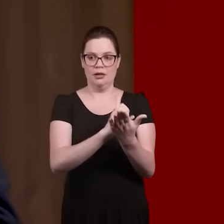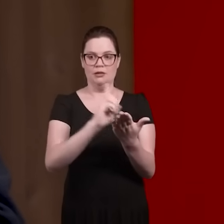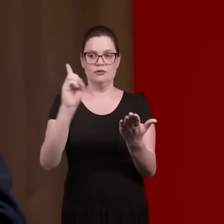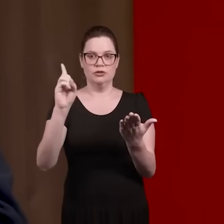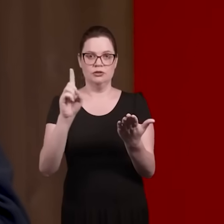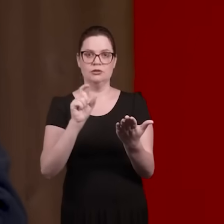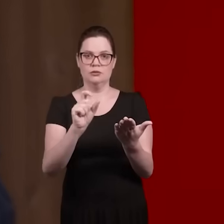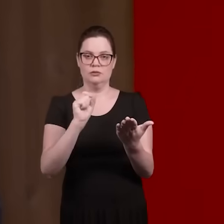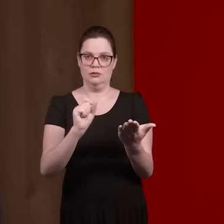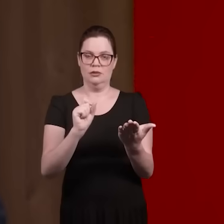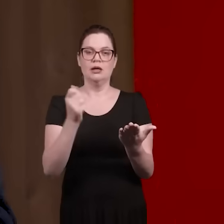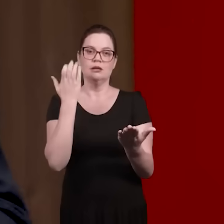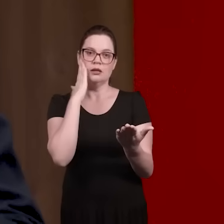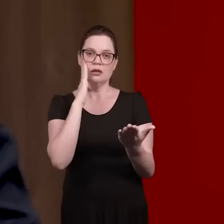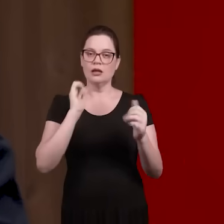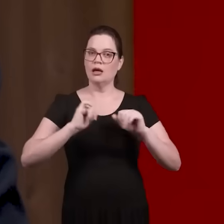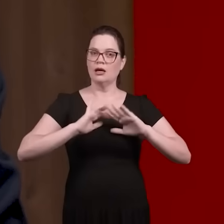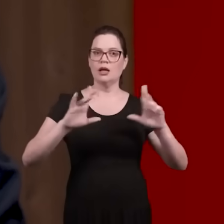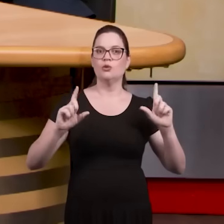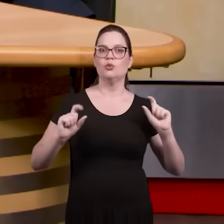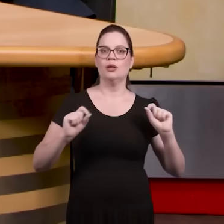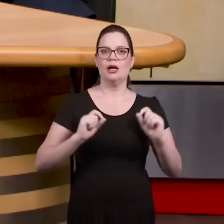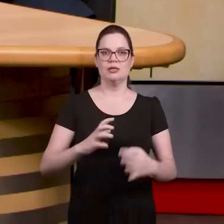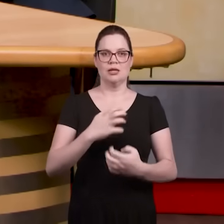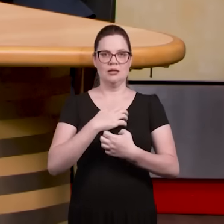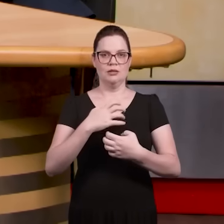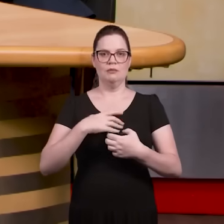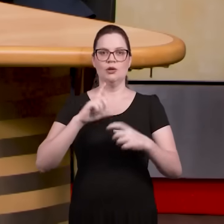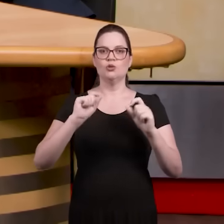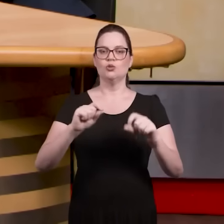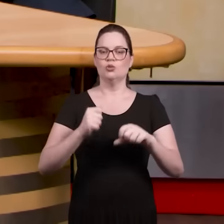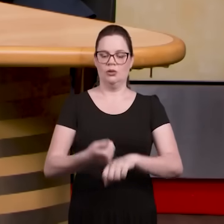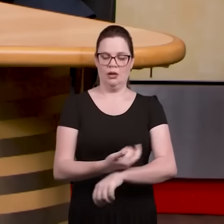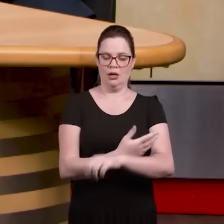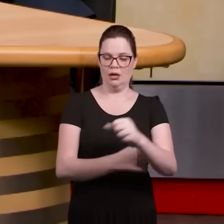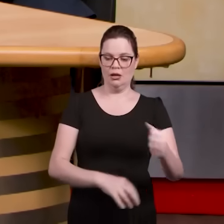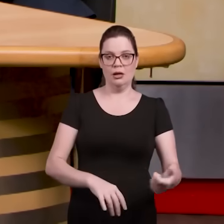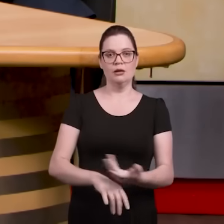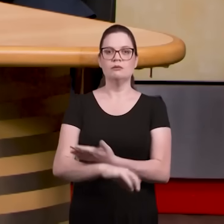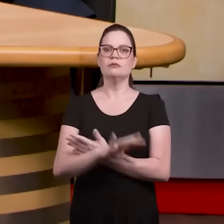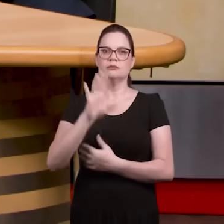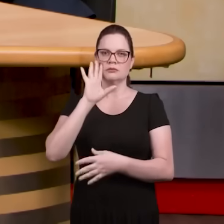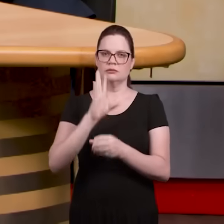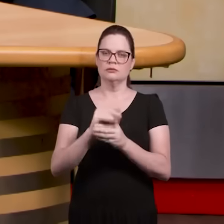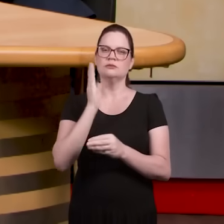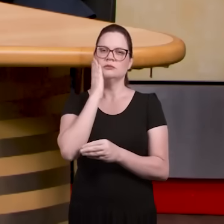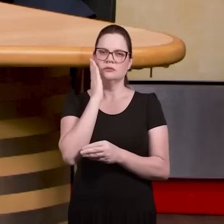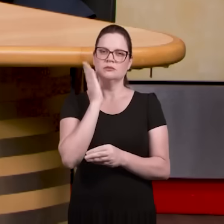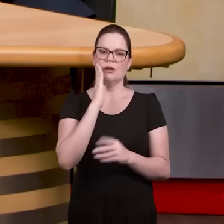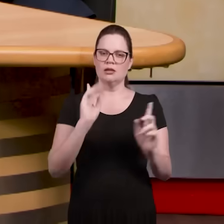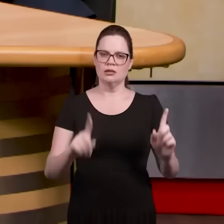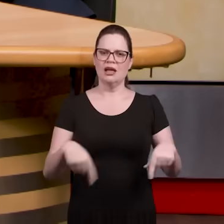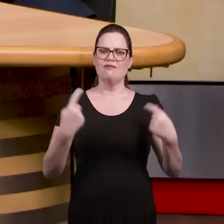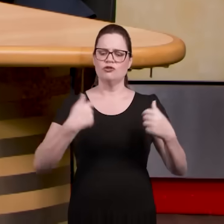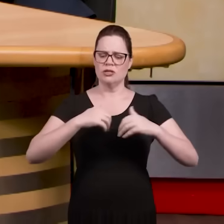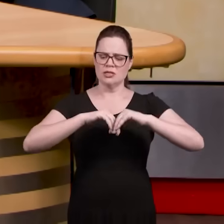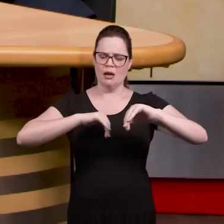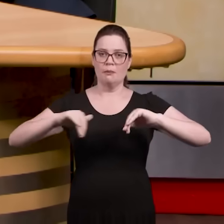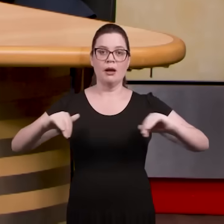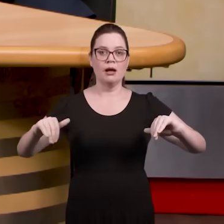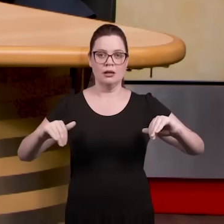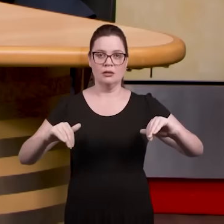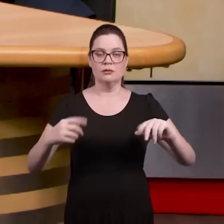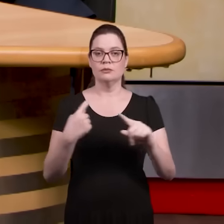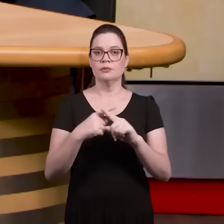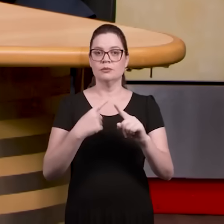que é do espírito do que é do espírito, que é da carne. Da alma, né? O que é sentimento, o que é emoção. Esse acho que é um dos grandes desafios de